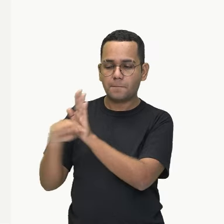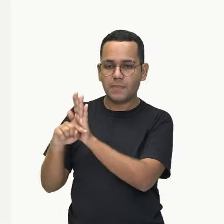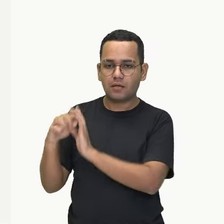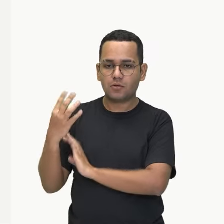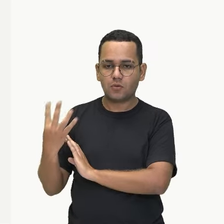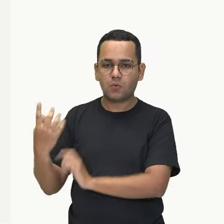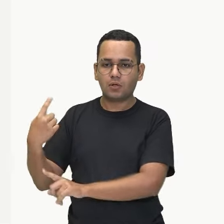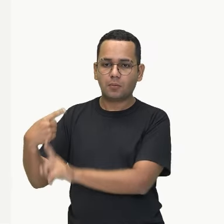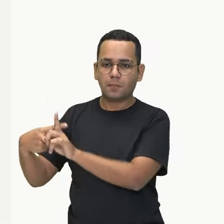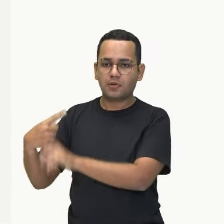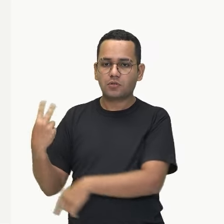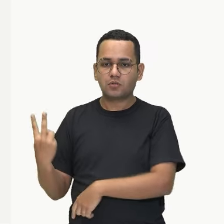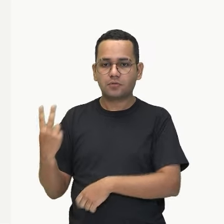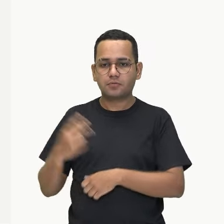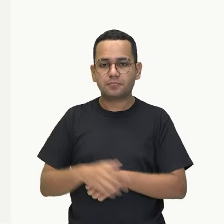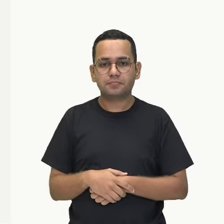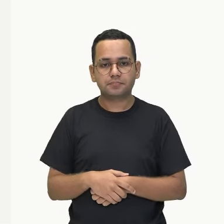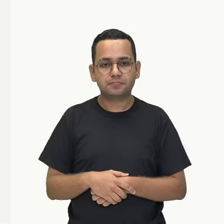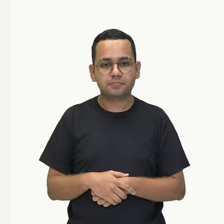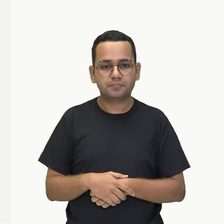4, mais 2.